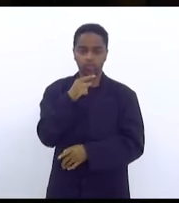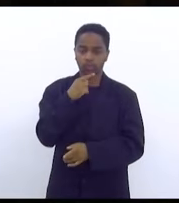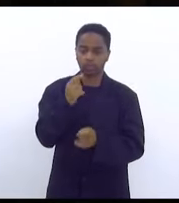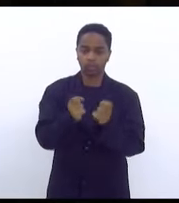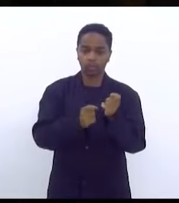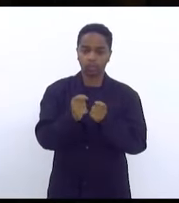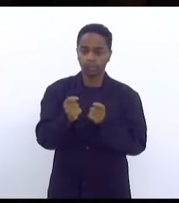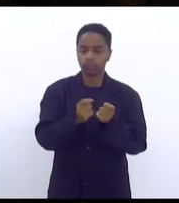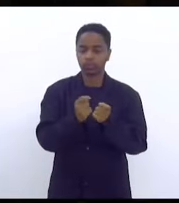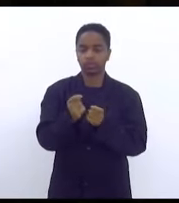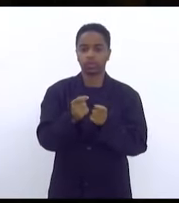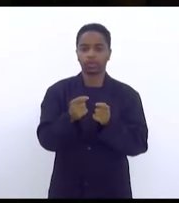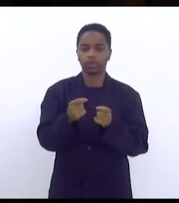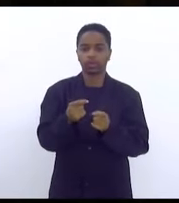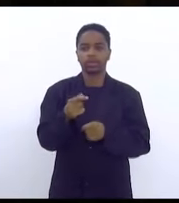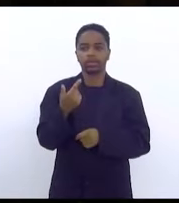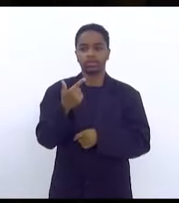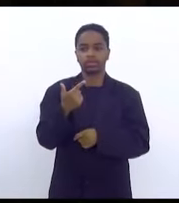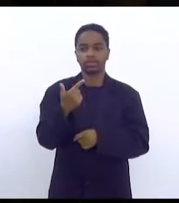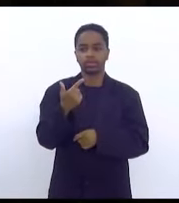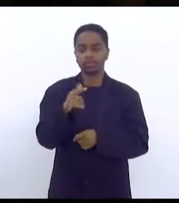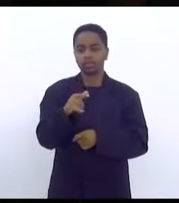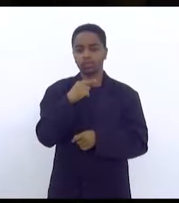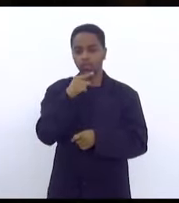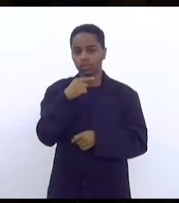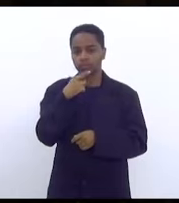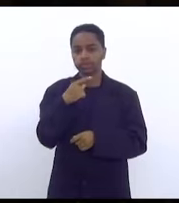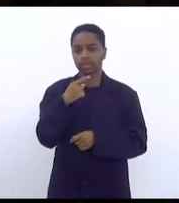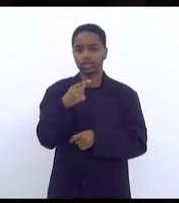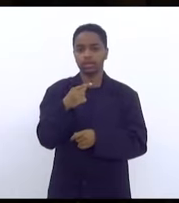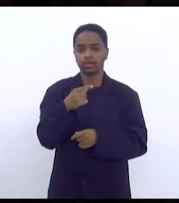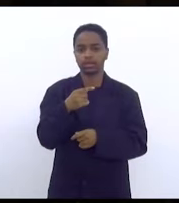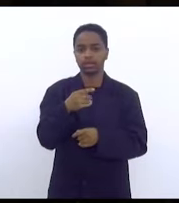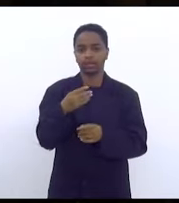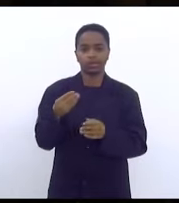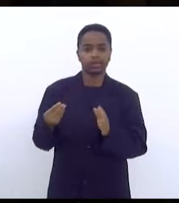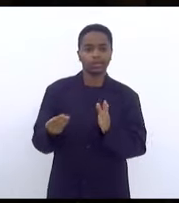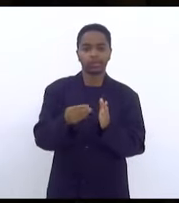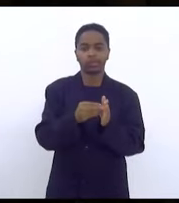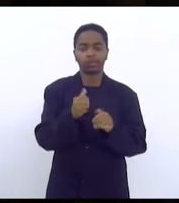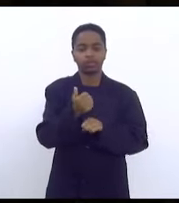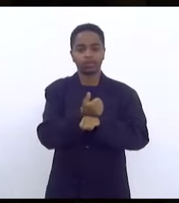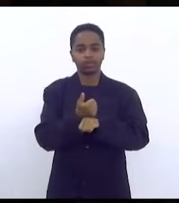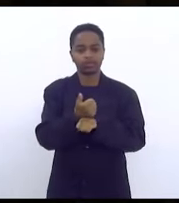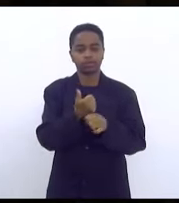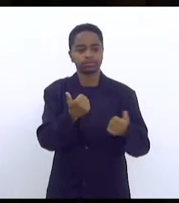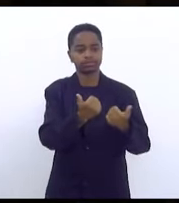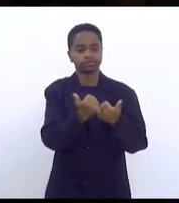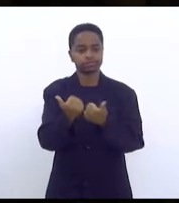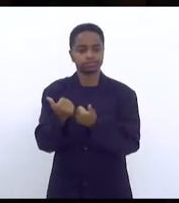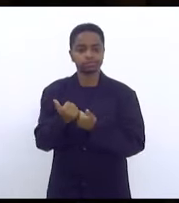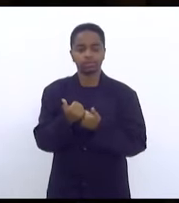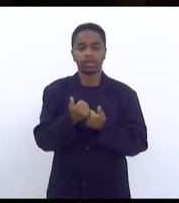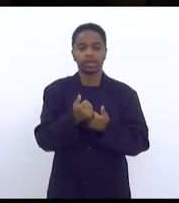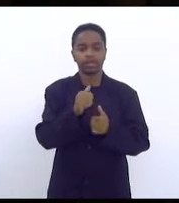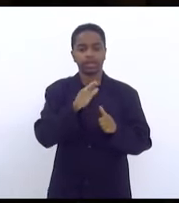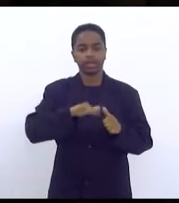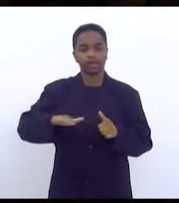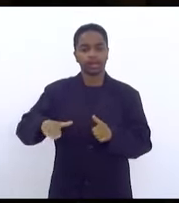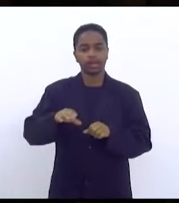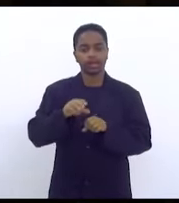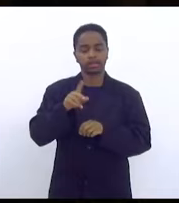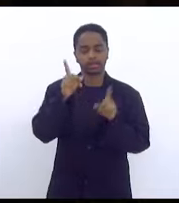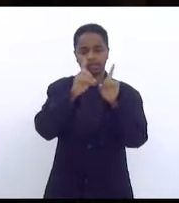com mediadores para aquelas pessoas, aquelas crianças, alunos com deficiência, que merecem